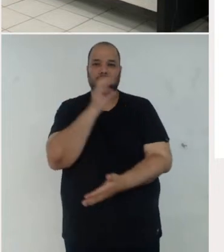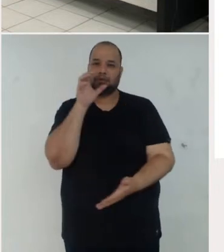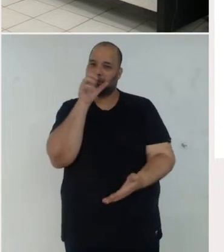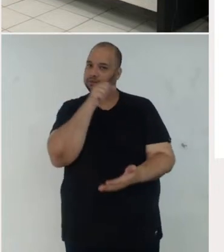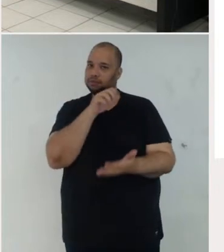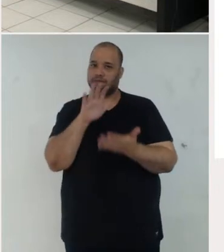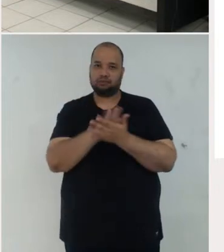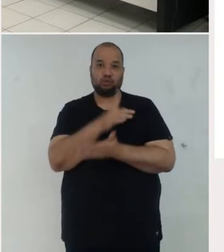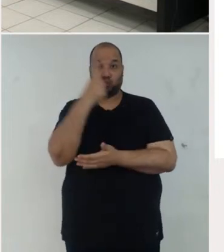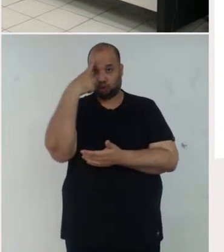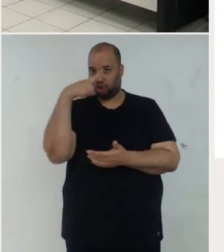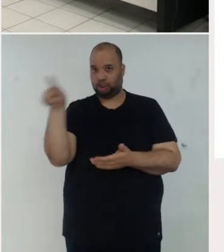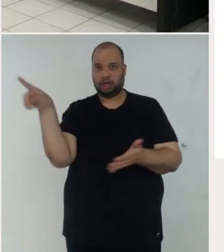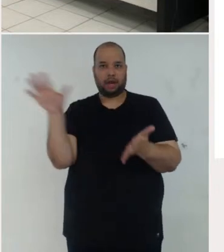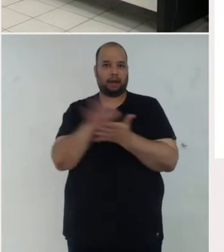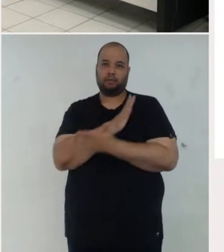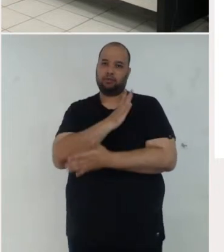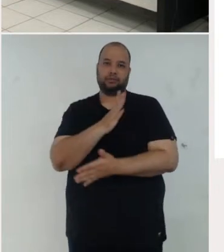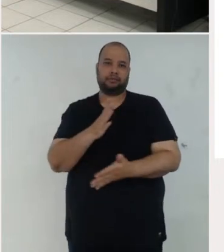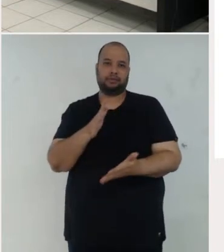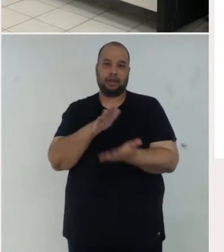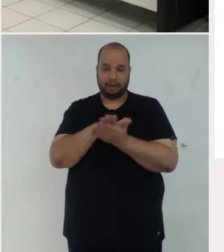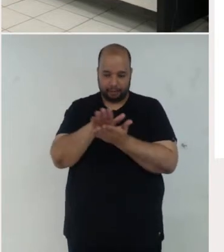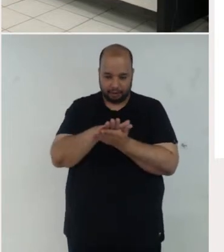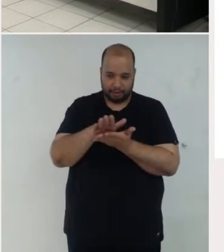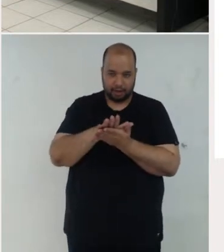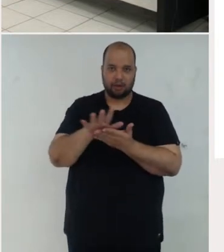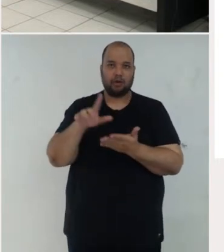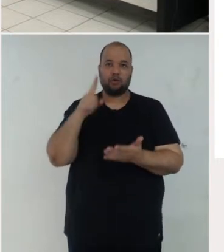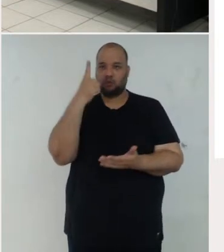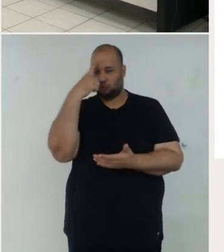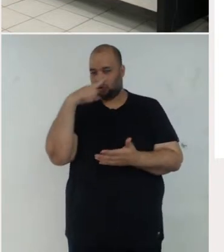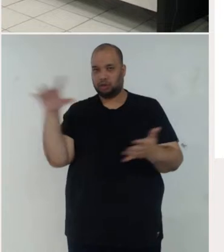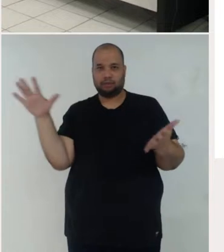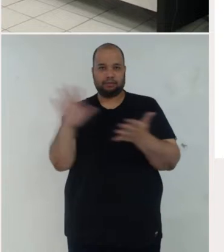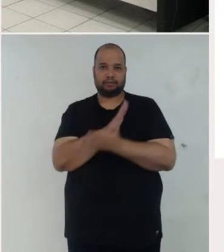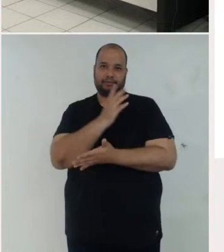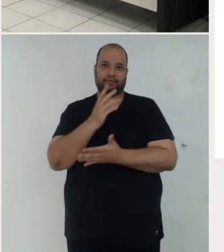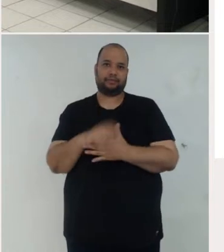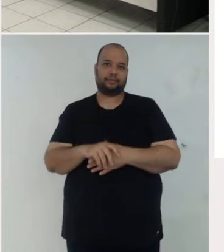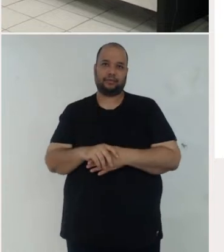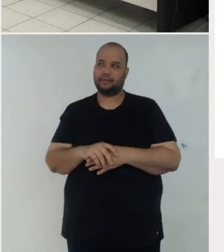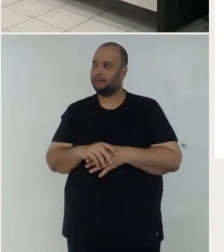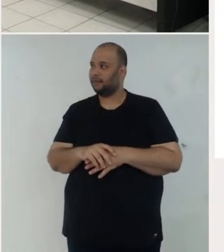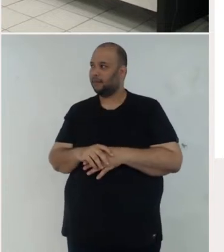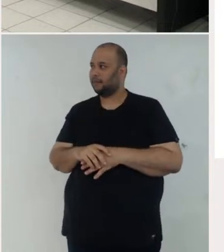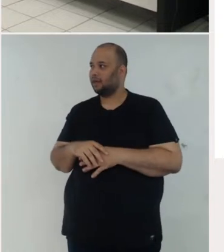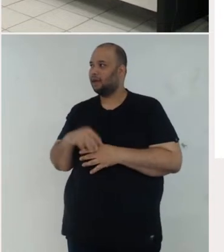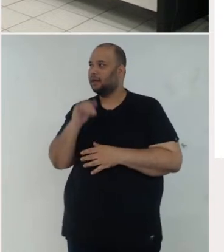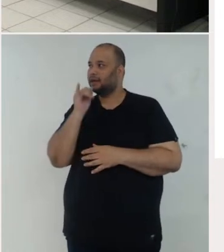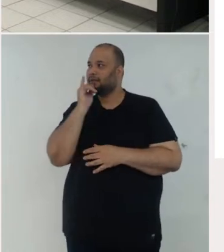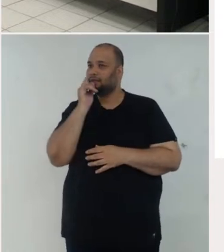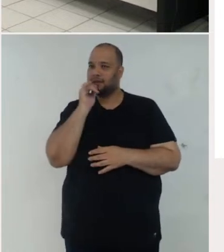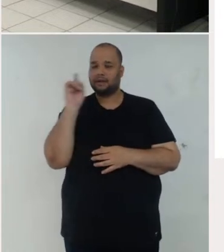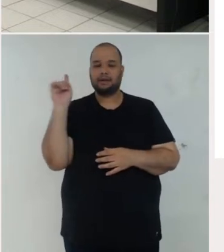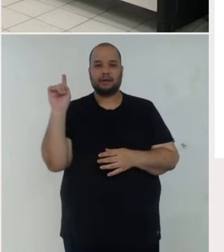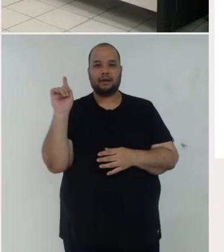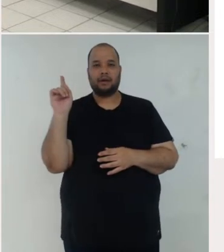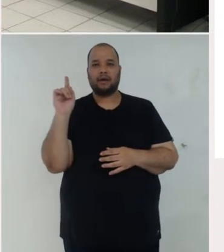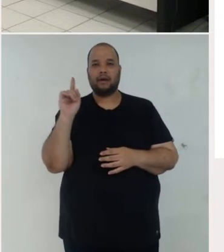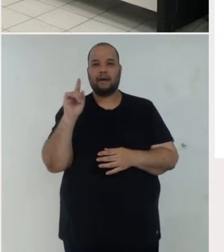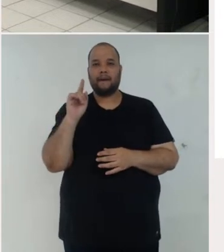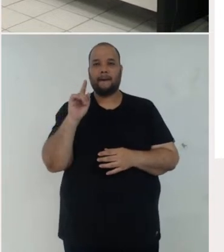esgotou em um dia, eu diria. Assim, tipo, agora Memórias Póstumas e Brás Cubas, que foi traduzido para o inglês pela